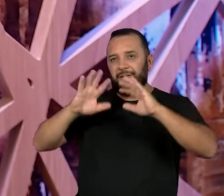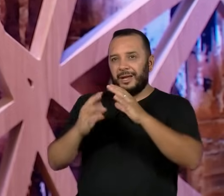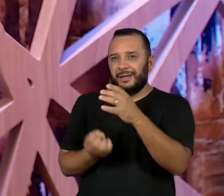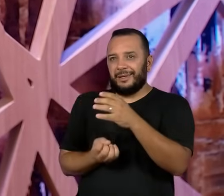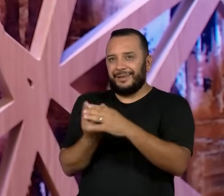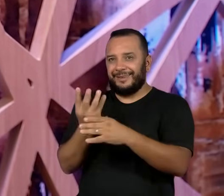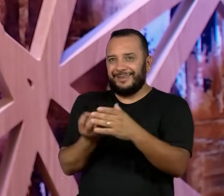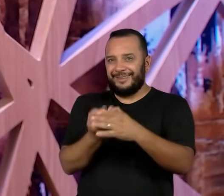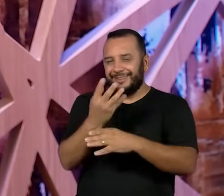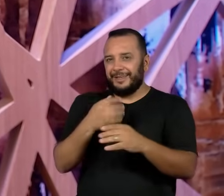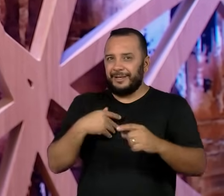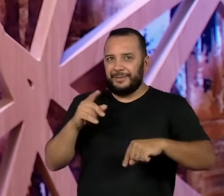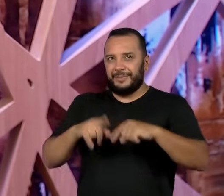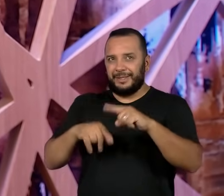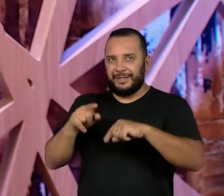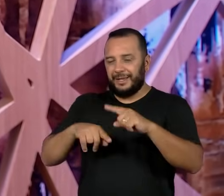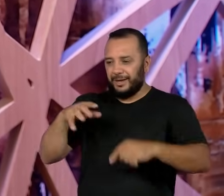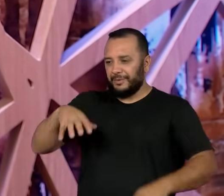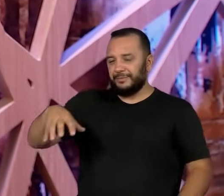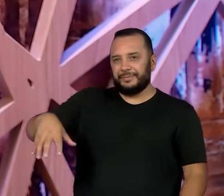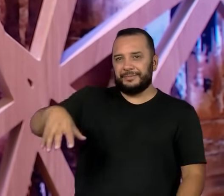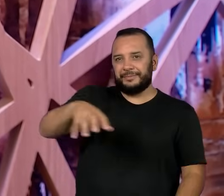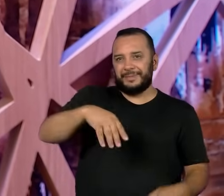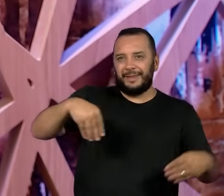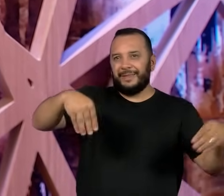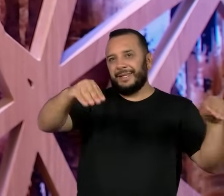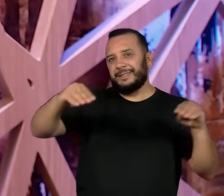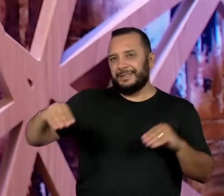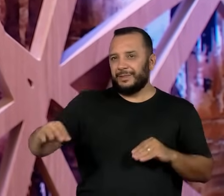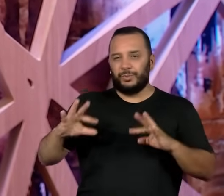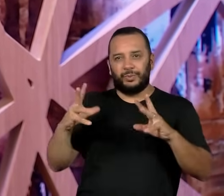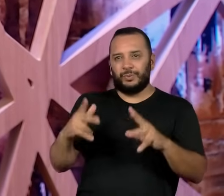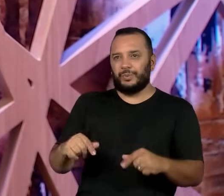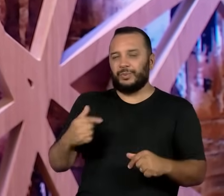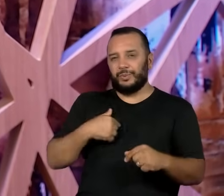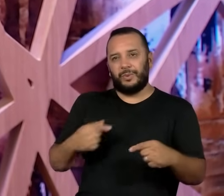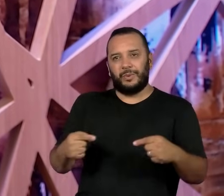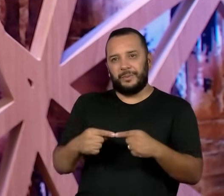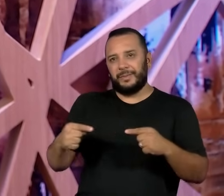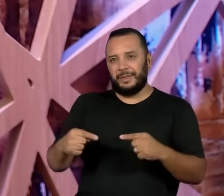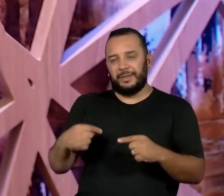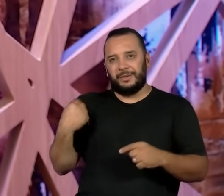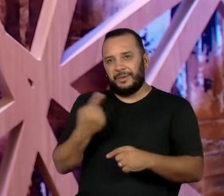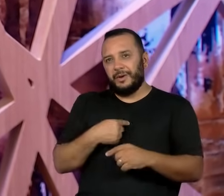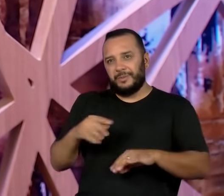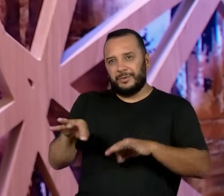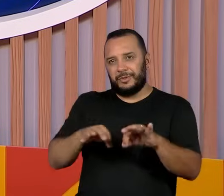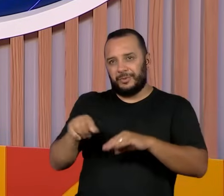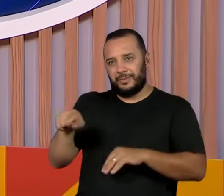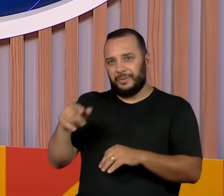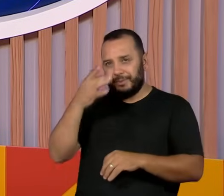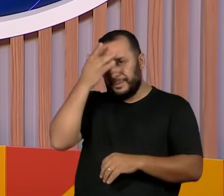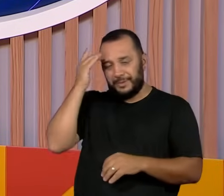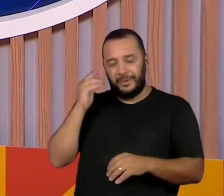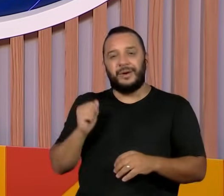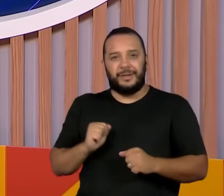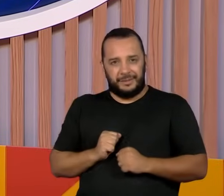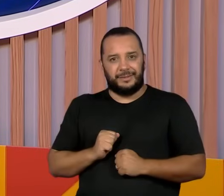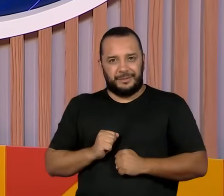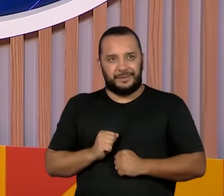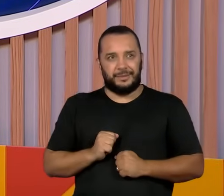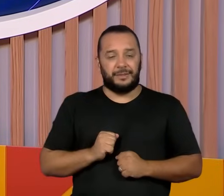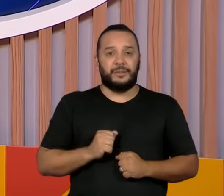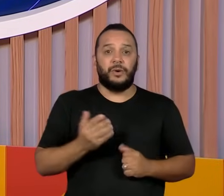esse objeto, esses itens, esses tecidos, tudo ali dentro do nosso espaço que a gente projetou para o cliente. E esse é o